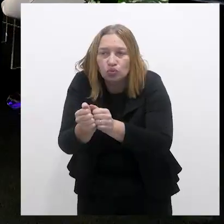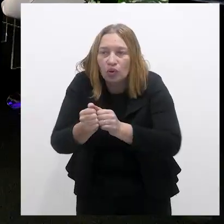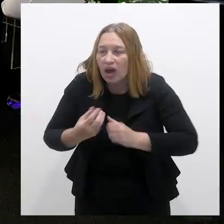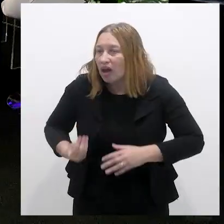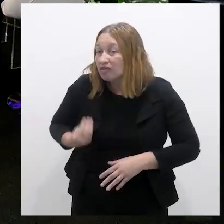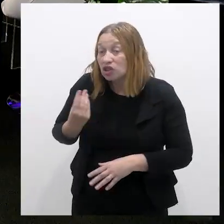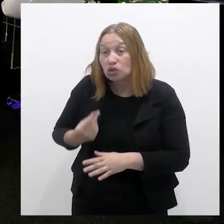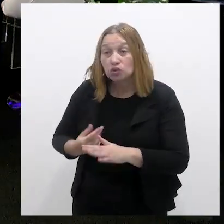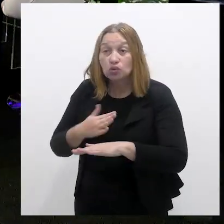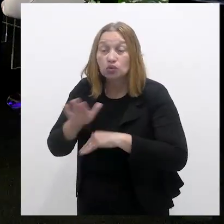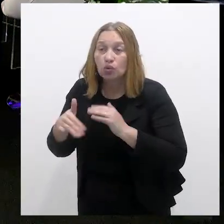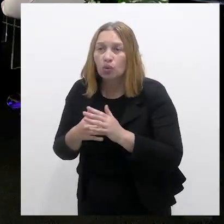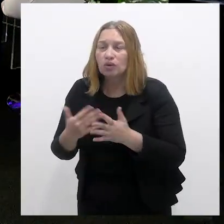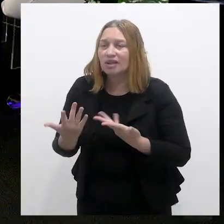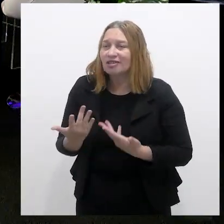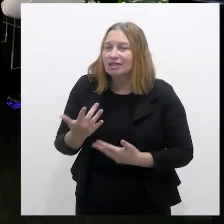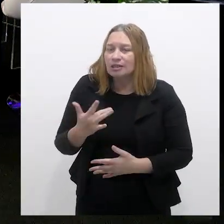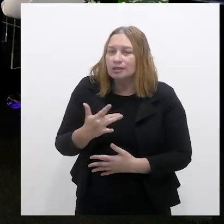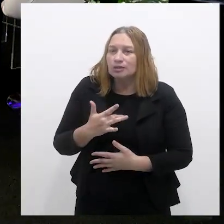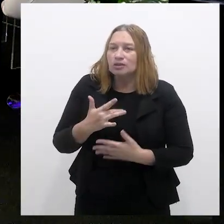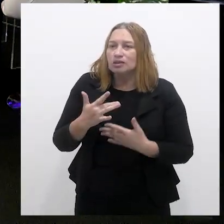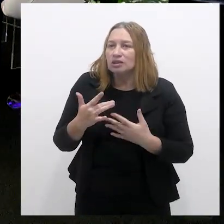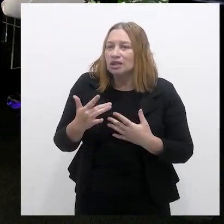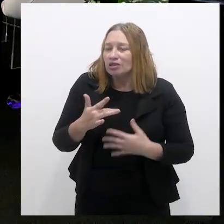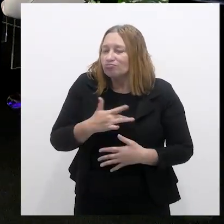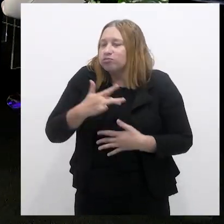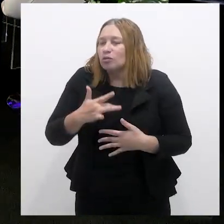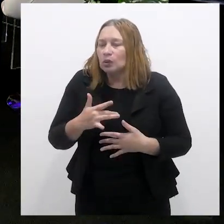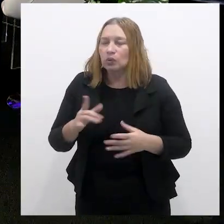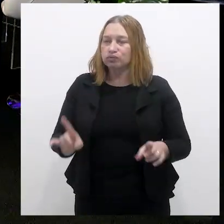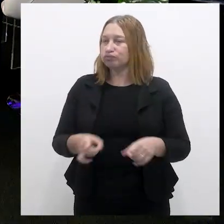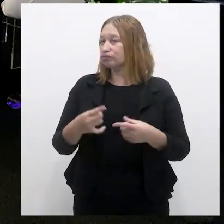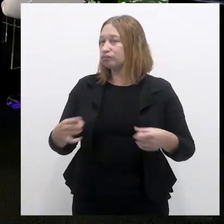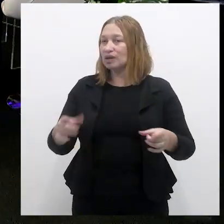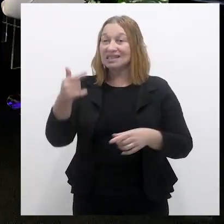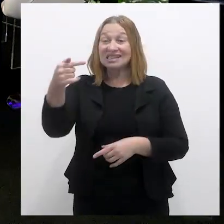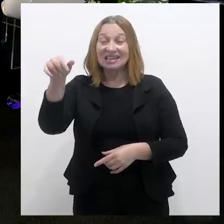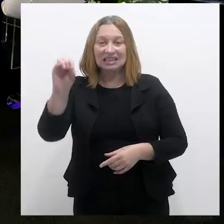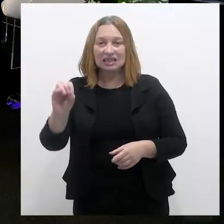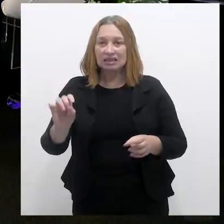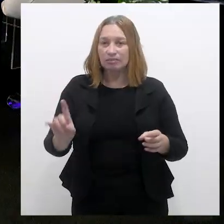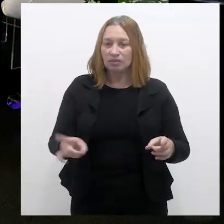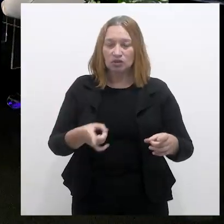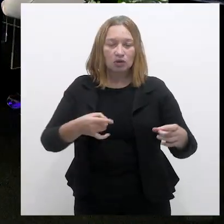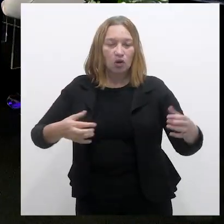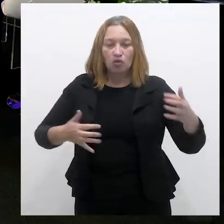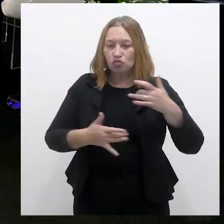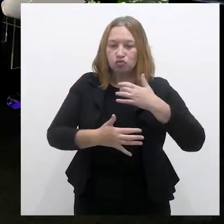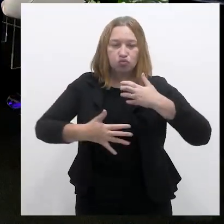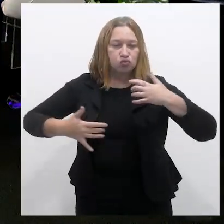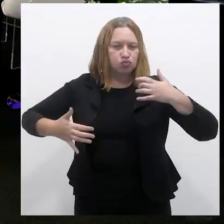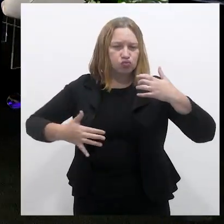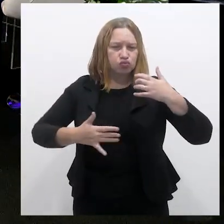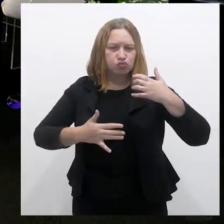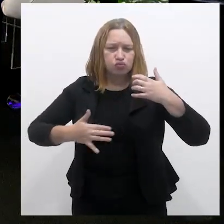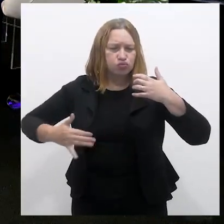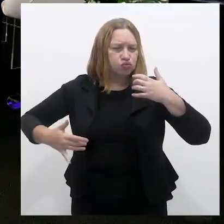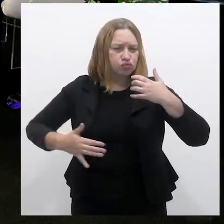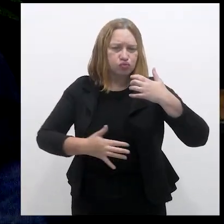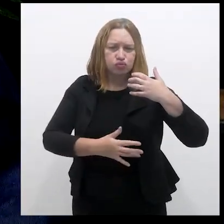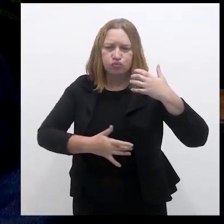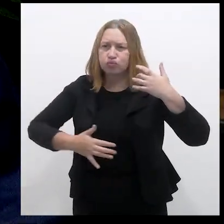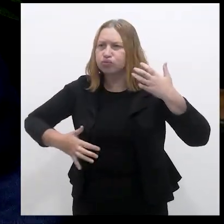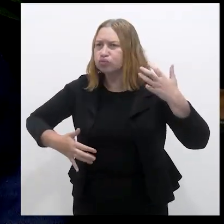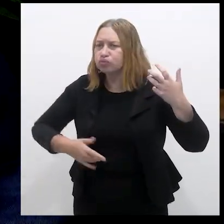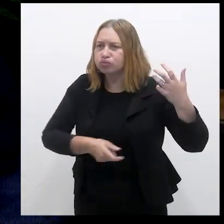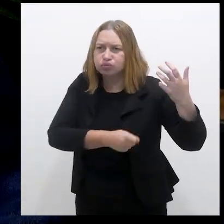vida inteira, Sim, né? concordo. Porque é muito tocante um concerto com 70 músicos ali no palco. É lindo. Dando o melhor